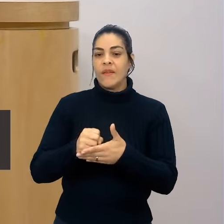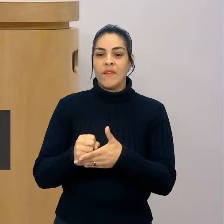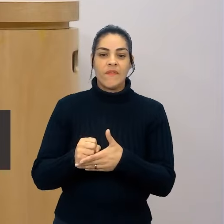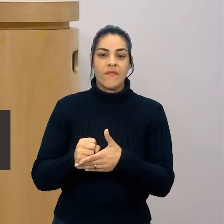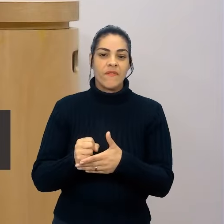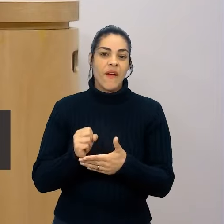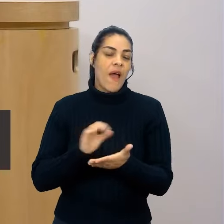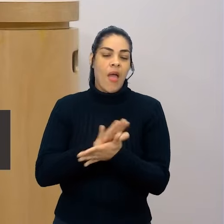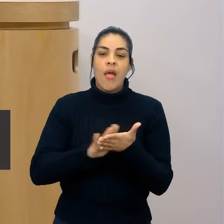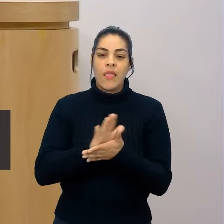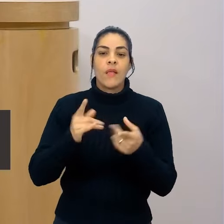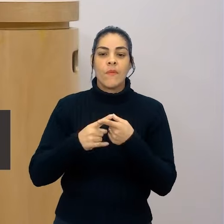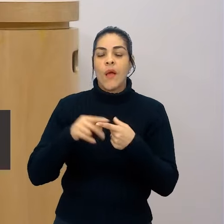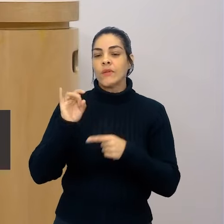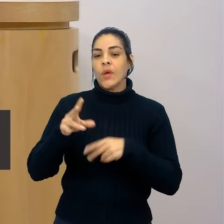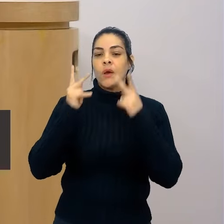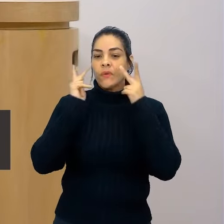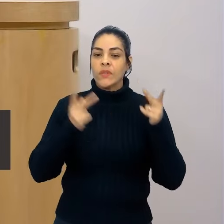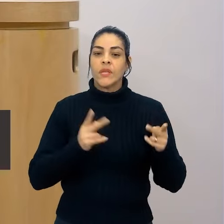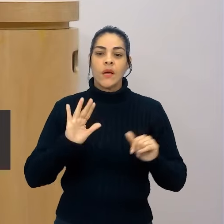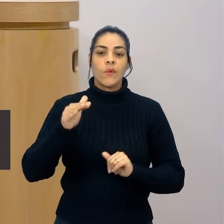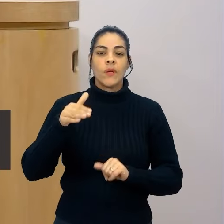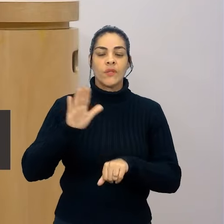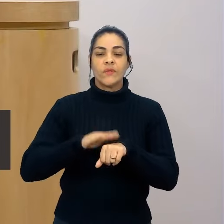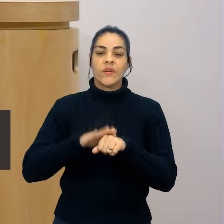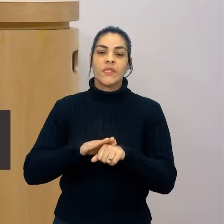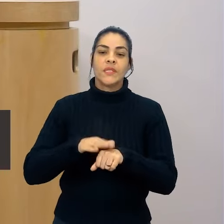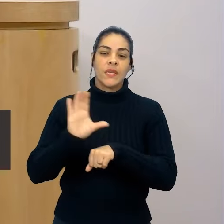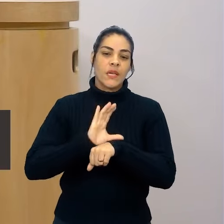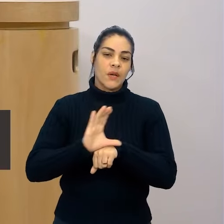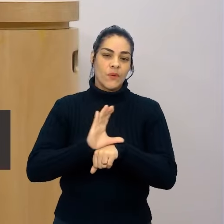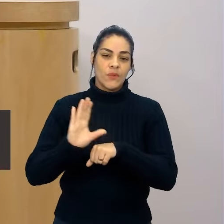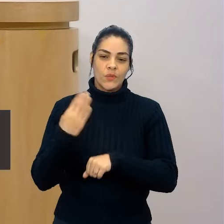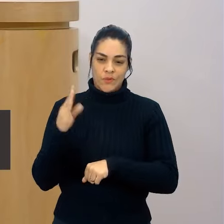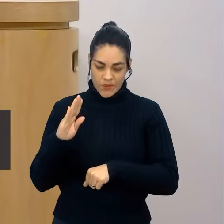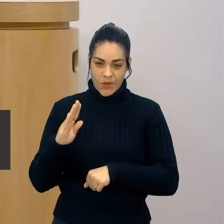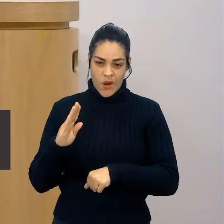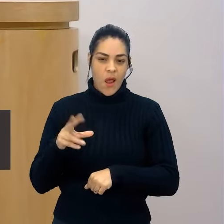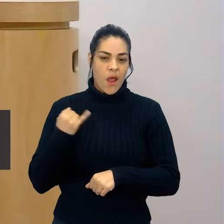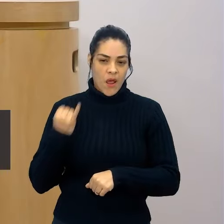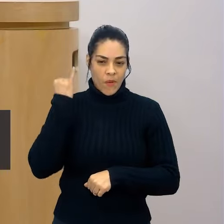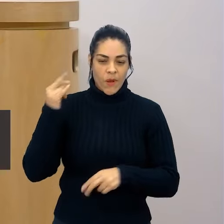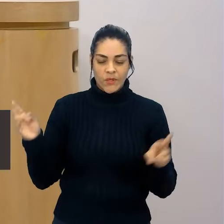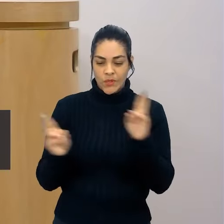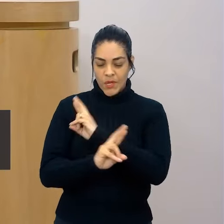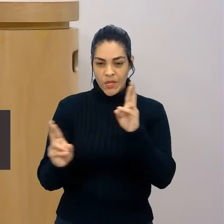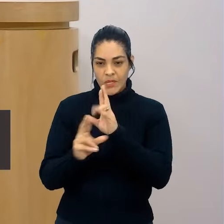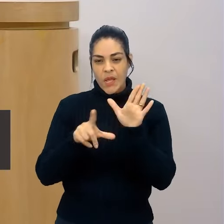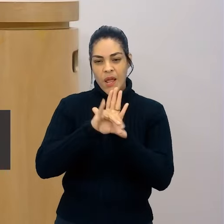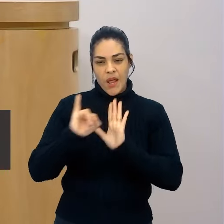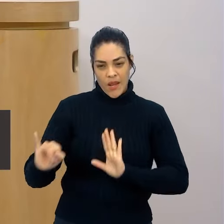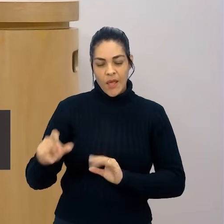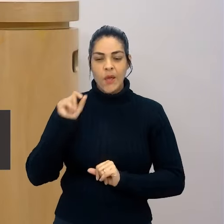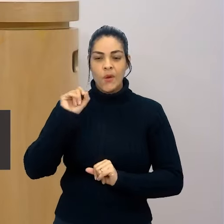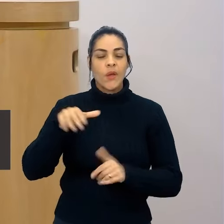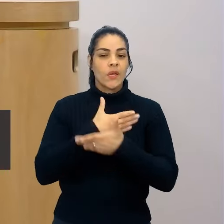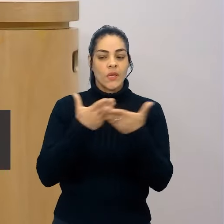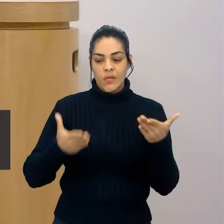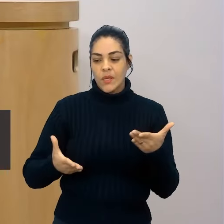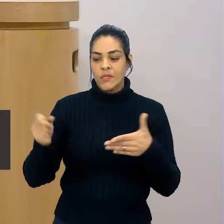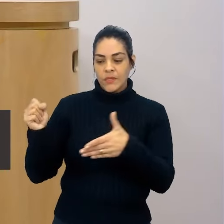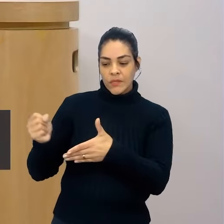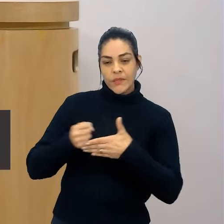uma visita mesmo, enquanto eu fazia o curso de biologia. Então é muito importante a gente relacionar a legislação, o que a gente está trazendo